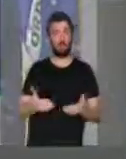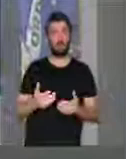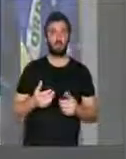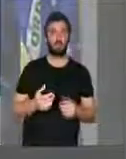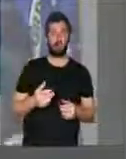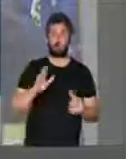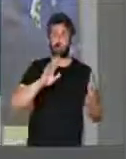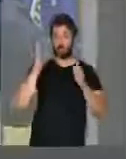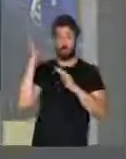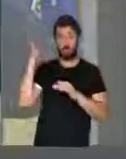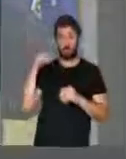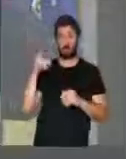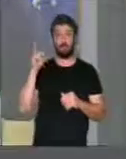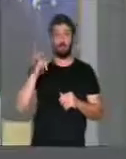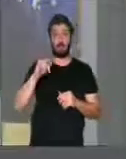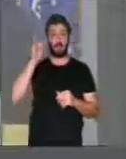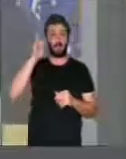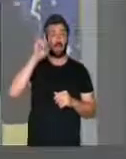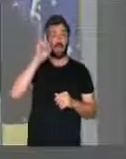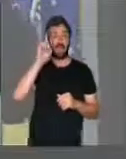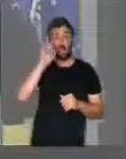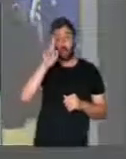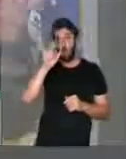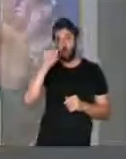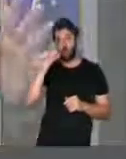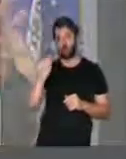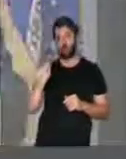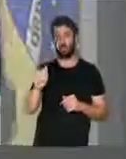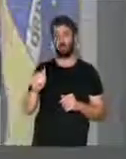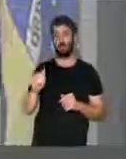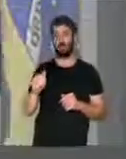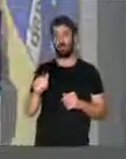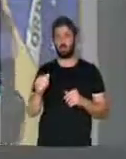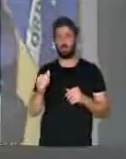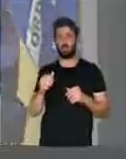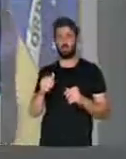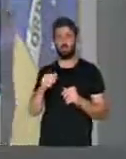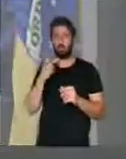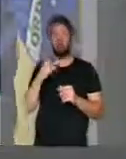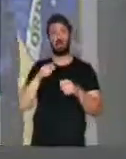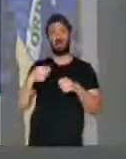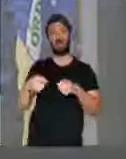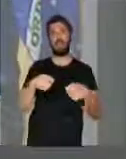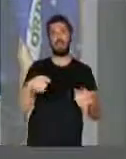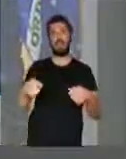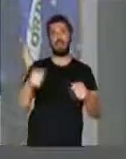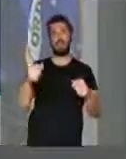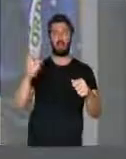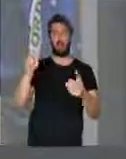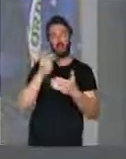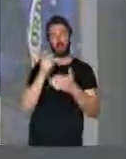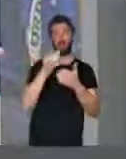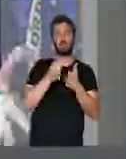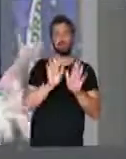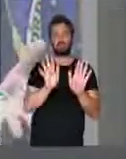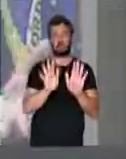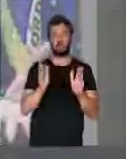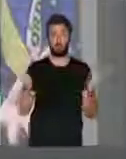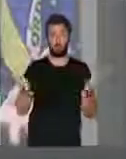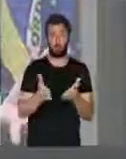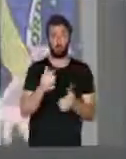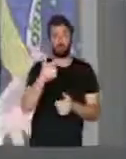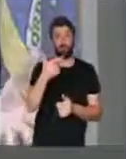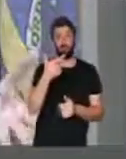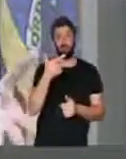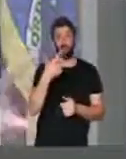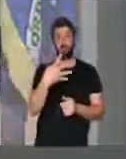Hoje nós temos, na época eram partidos ideológicos, sem entrar no mérito da ideologia de cada um. Hoje nós